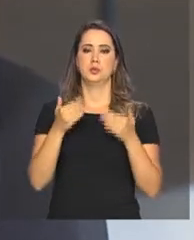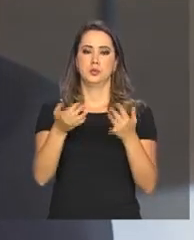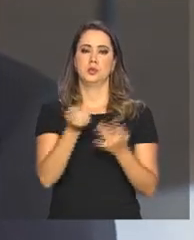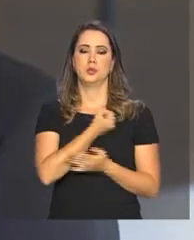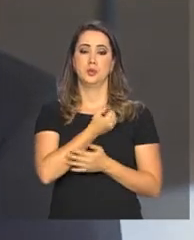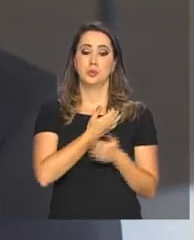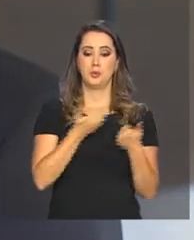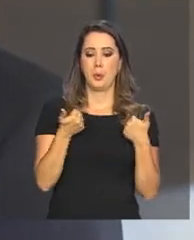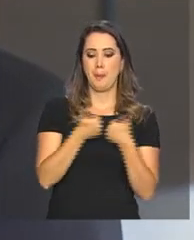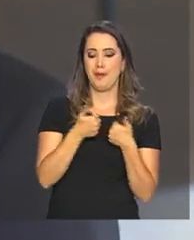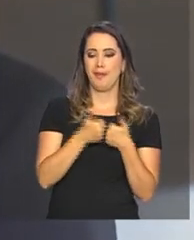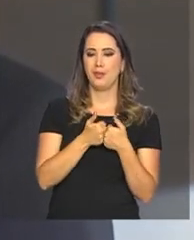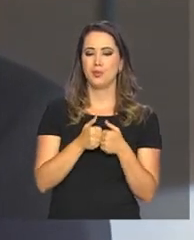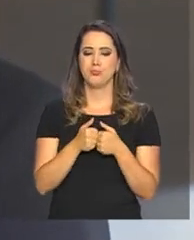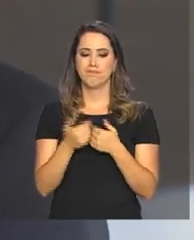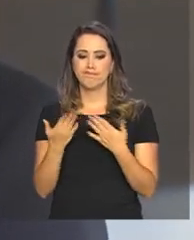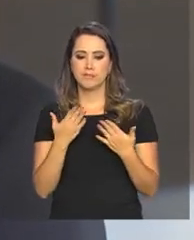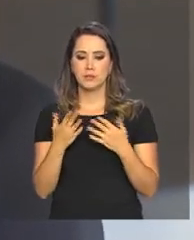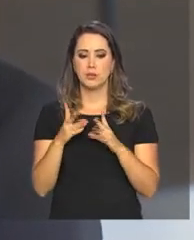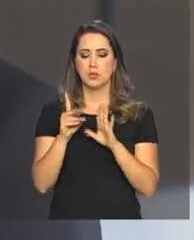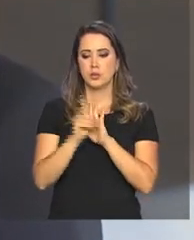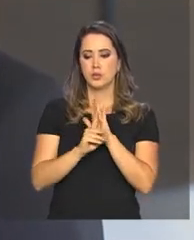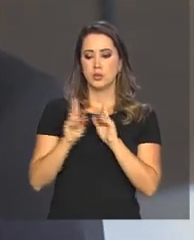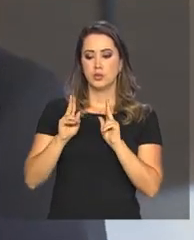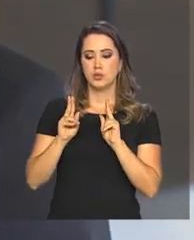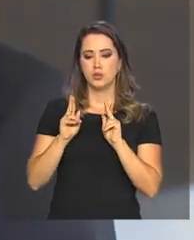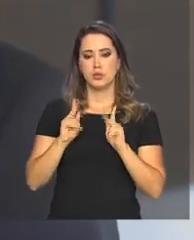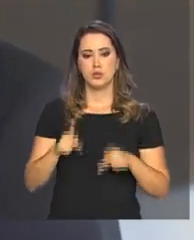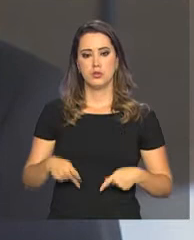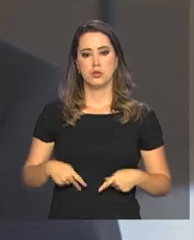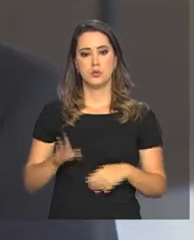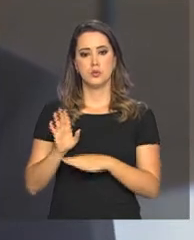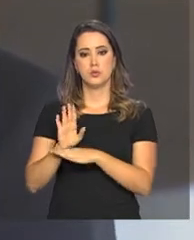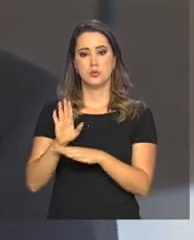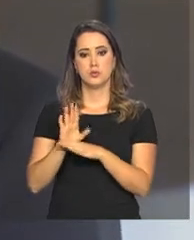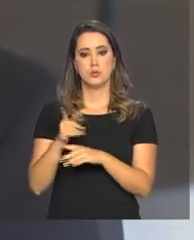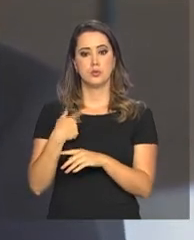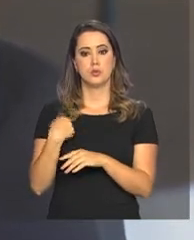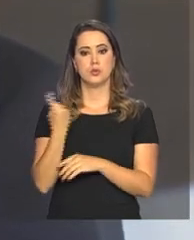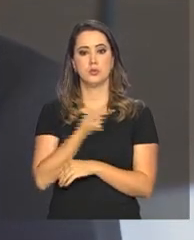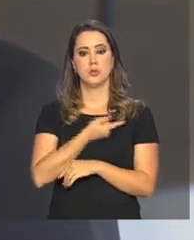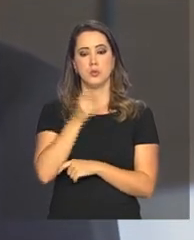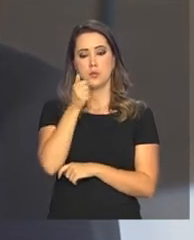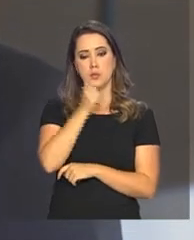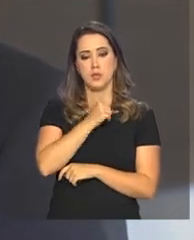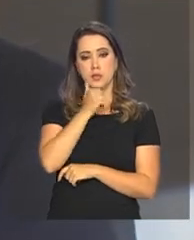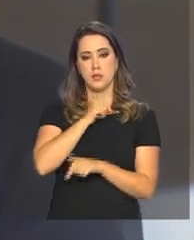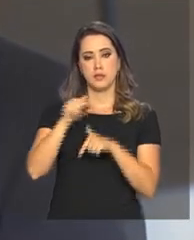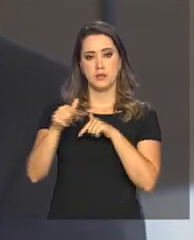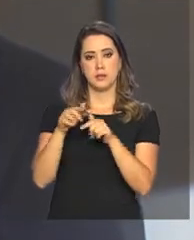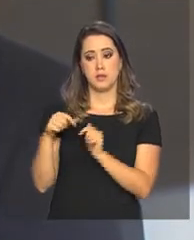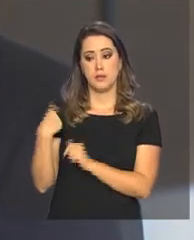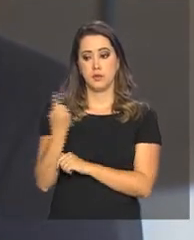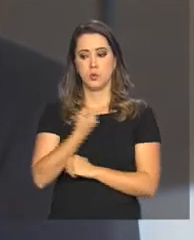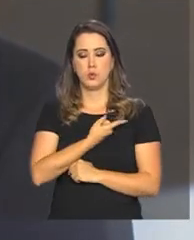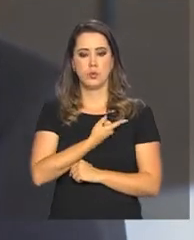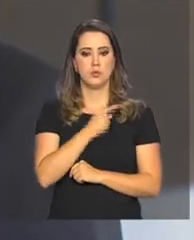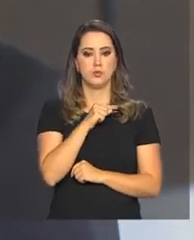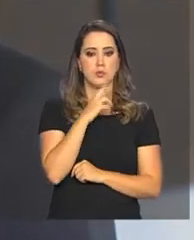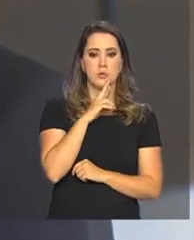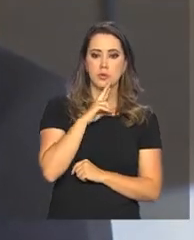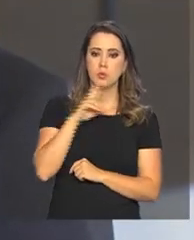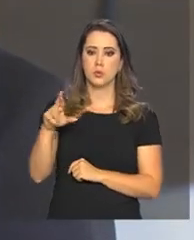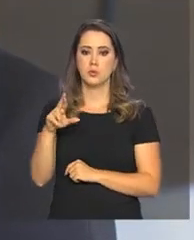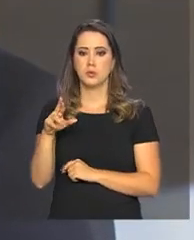muito próximo mistério direitos humanos com o assassinato da nossa colaboradora janaína romão e para e como resposta